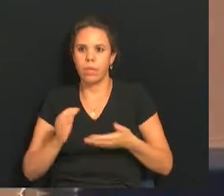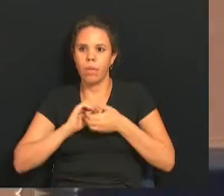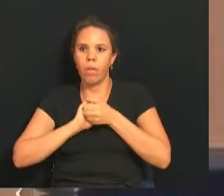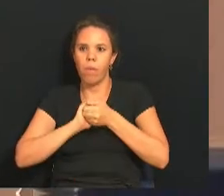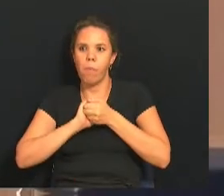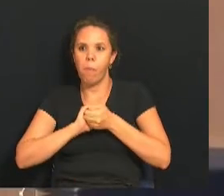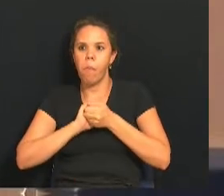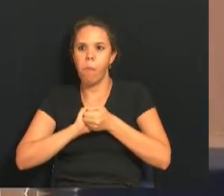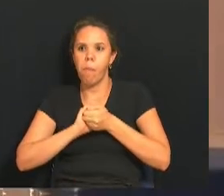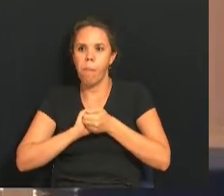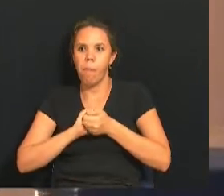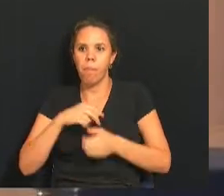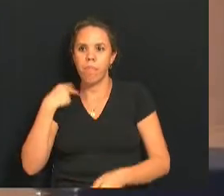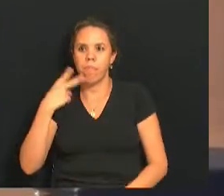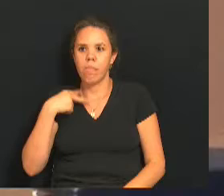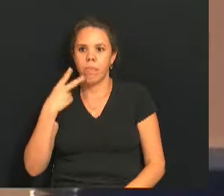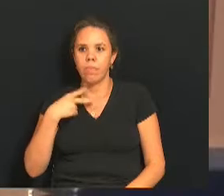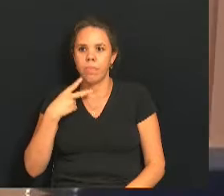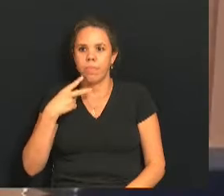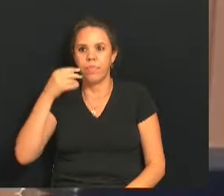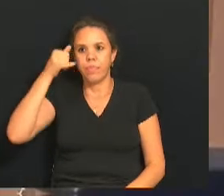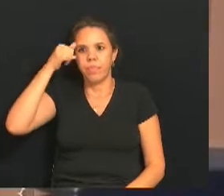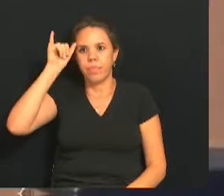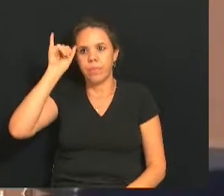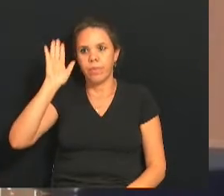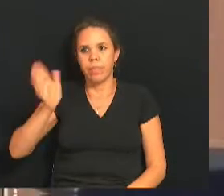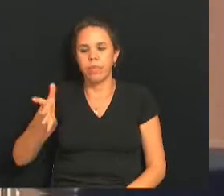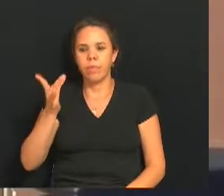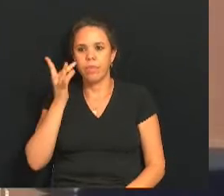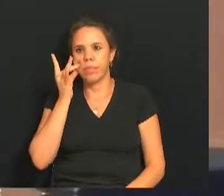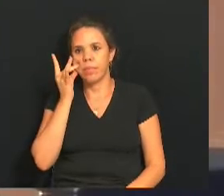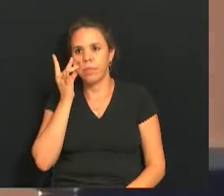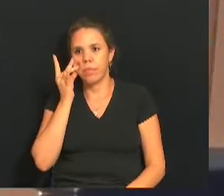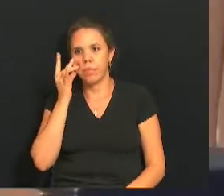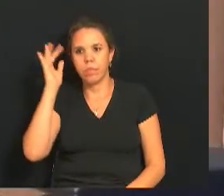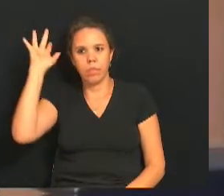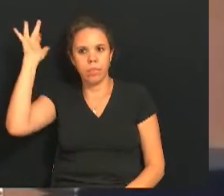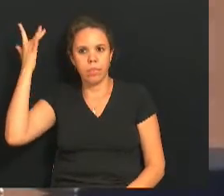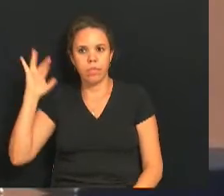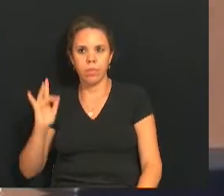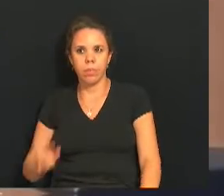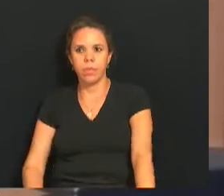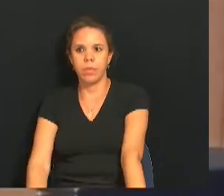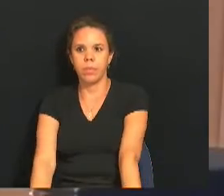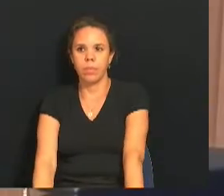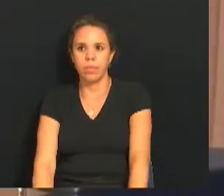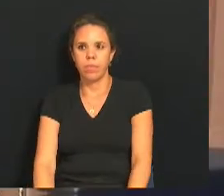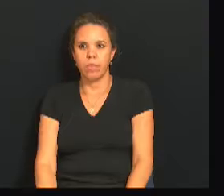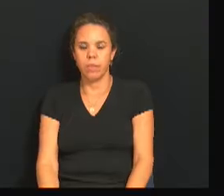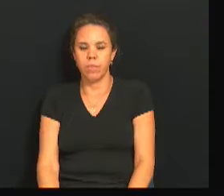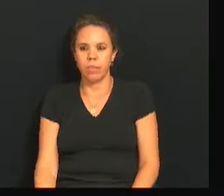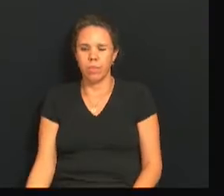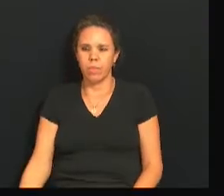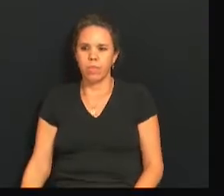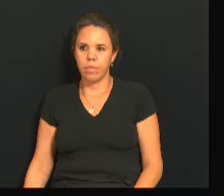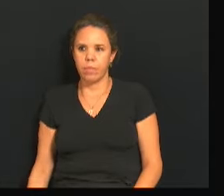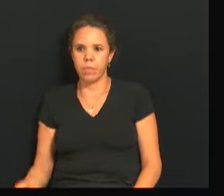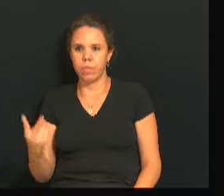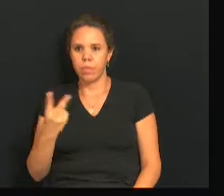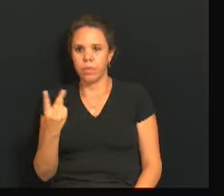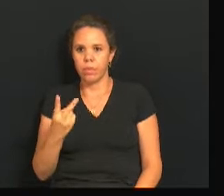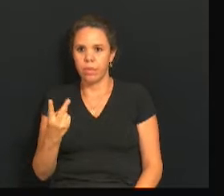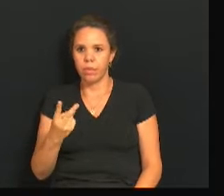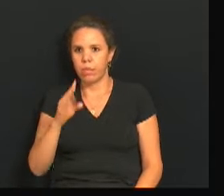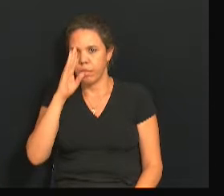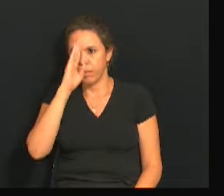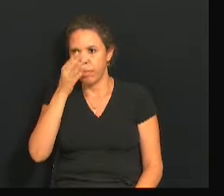cumprimentar o vereador Paulo Búfalo, que já está presente, a vereadora Guida Calisto, os dois membros